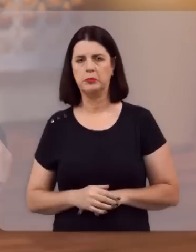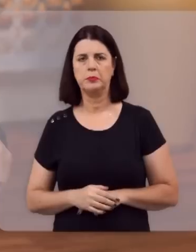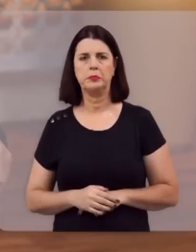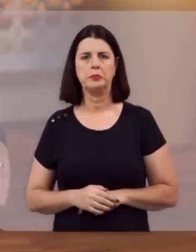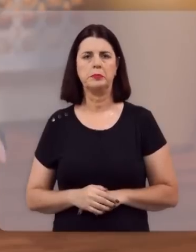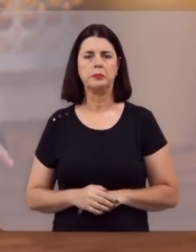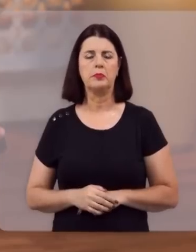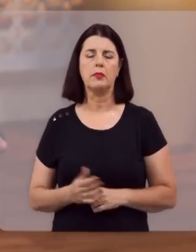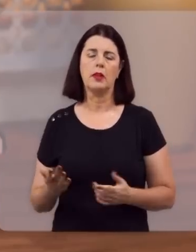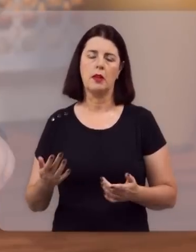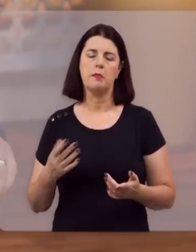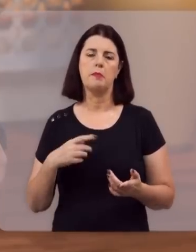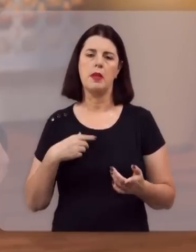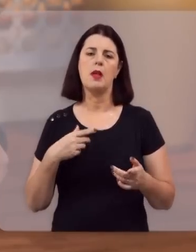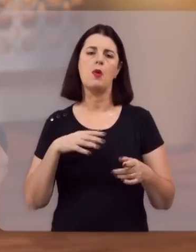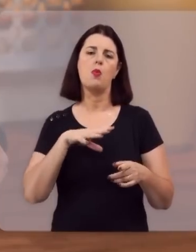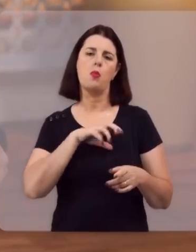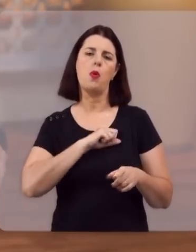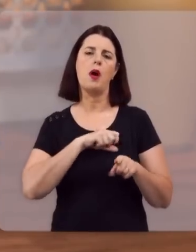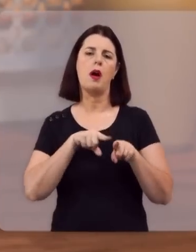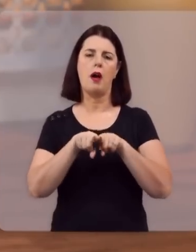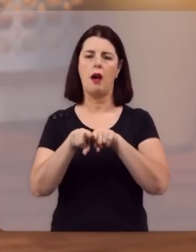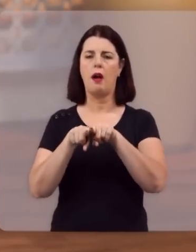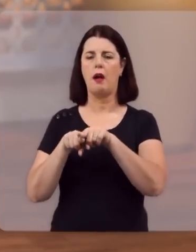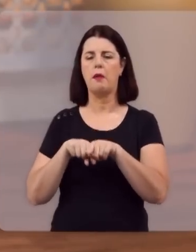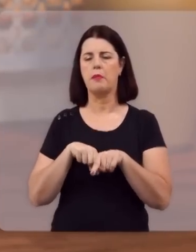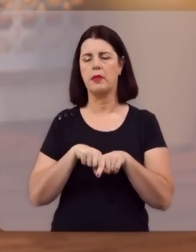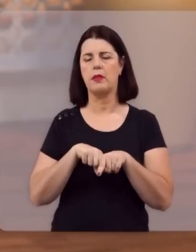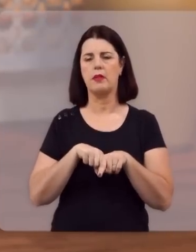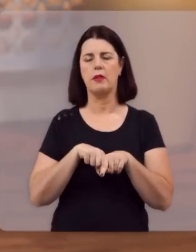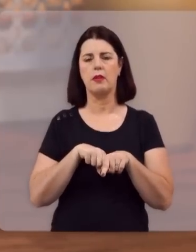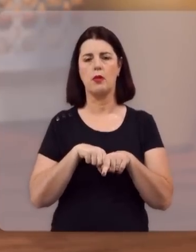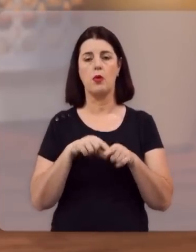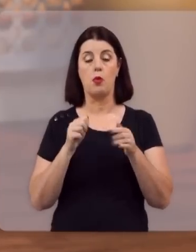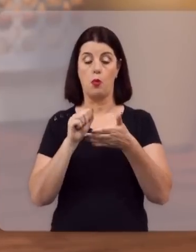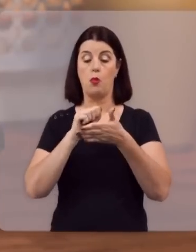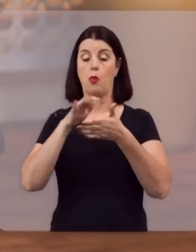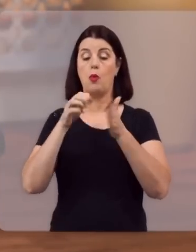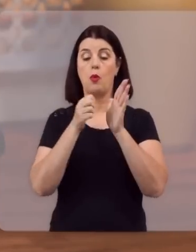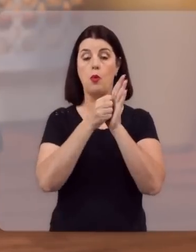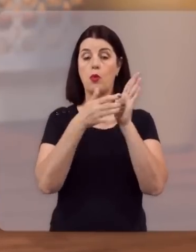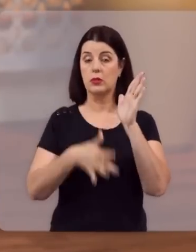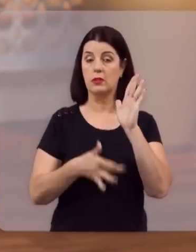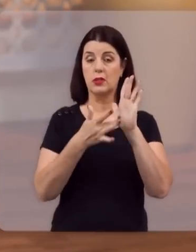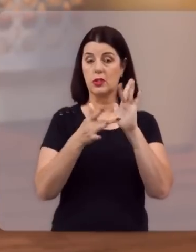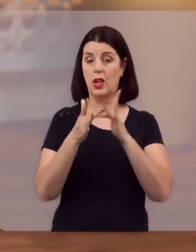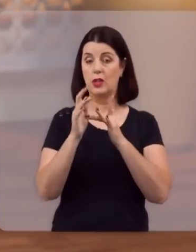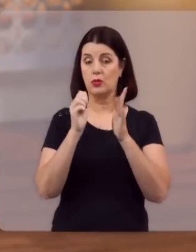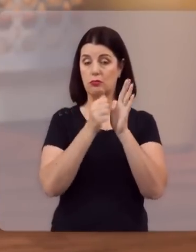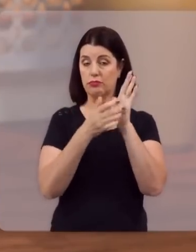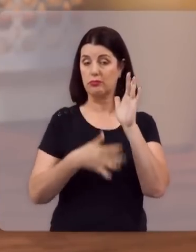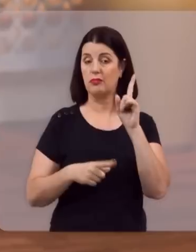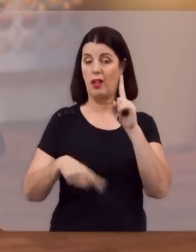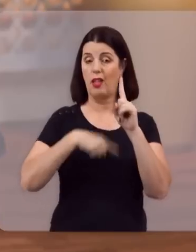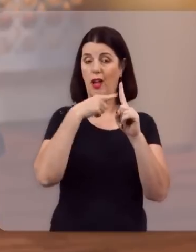potestades. Meu querido, minha querida, o sangue do Senhor Jesus foi derramado na cruz para pagar o